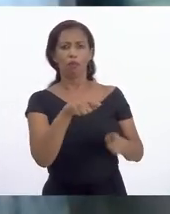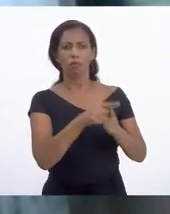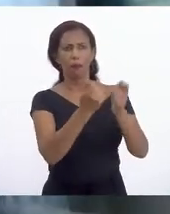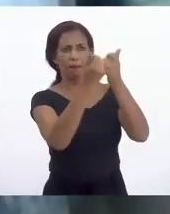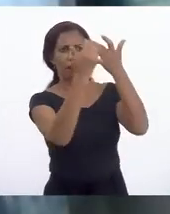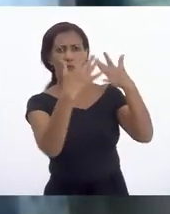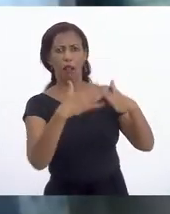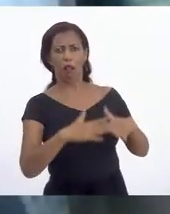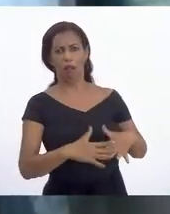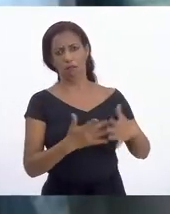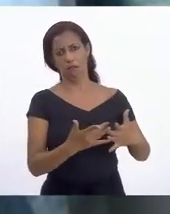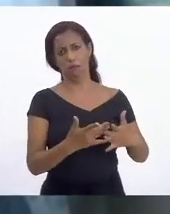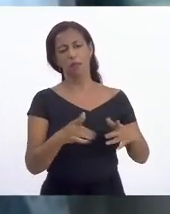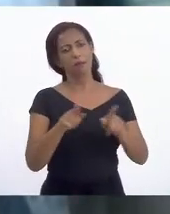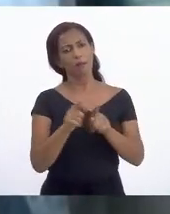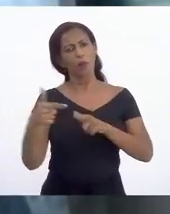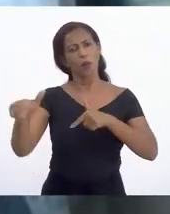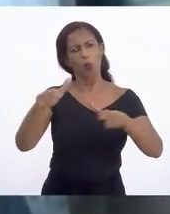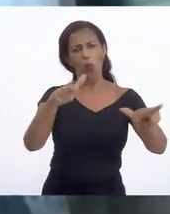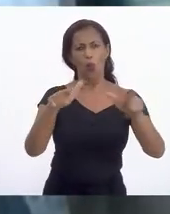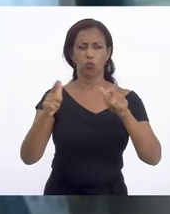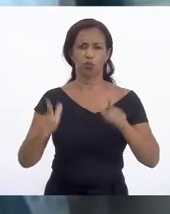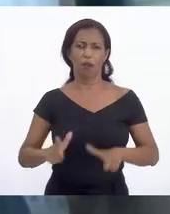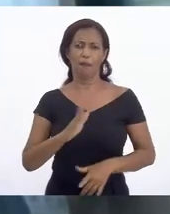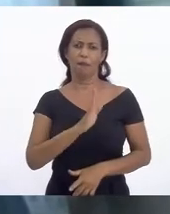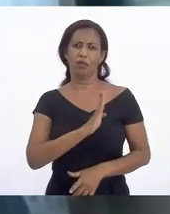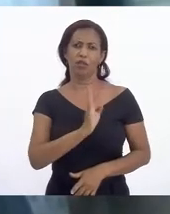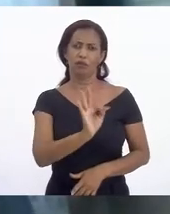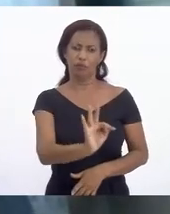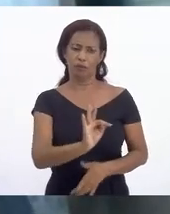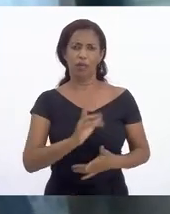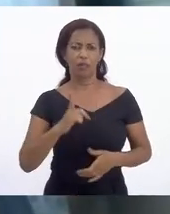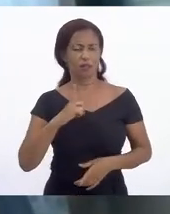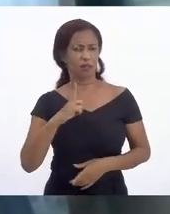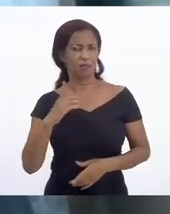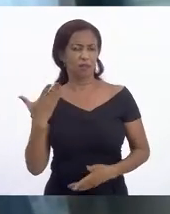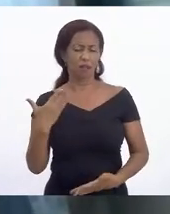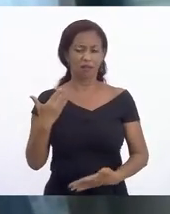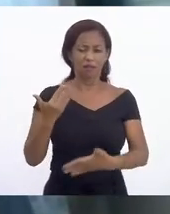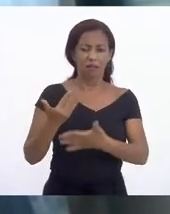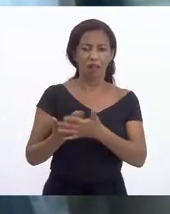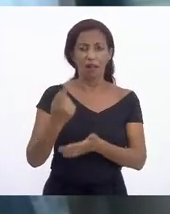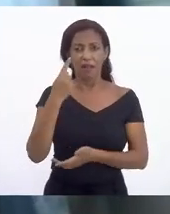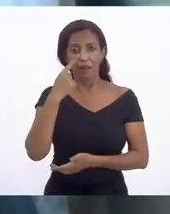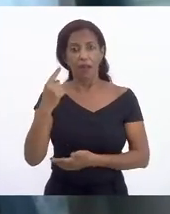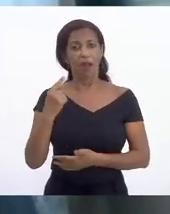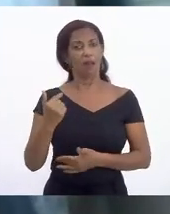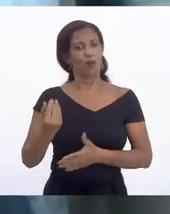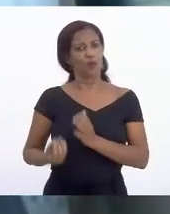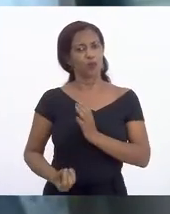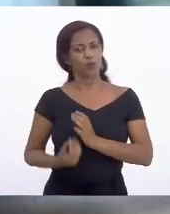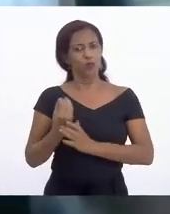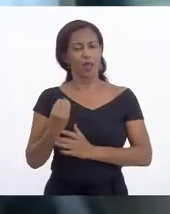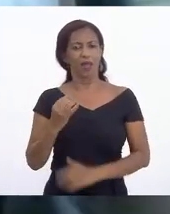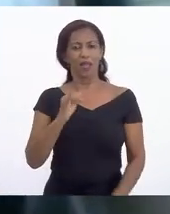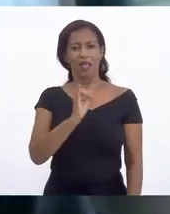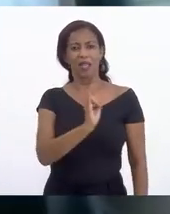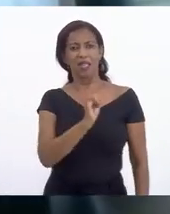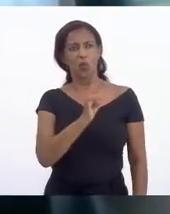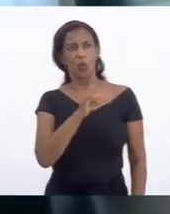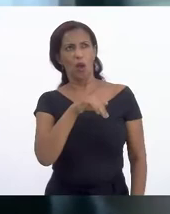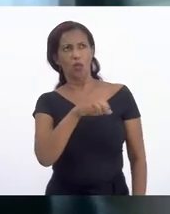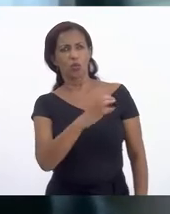Inclusive, em vários locais, na Baixada Fluminense, nós chegamos a tocar o projeto